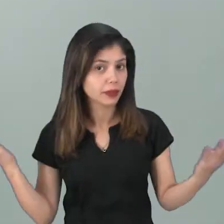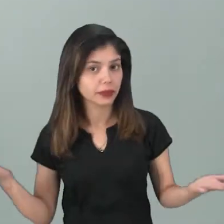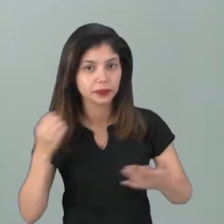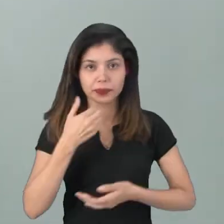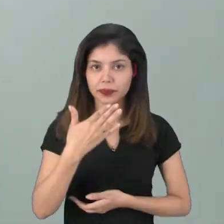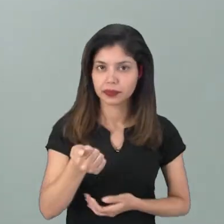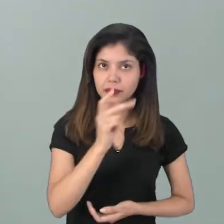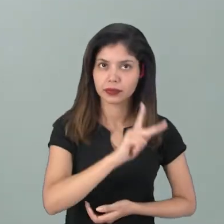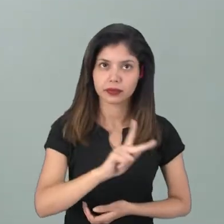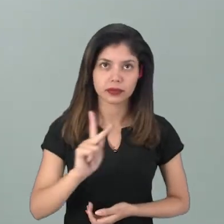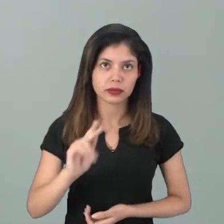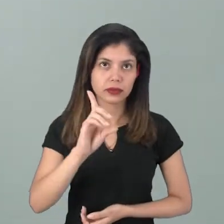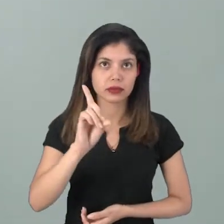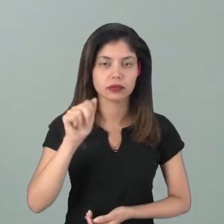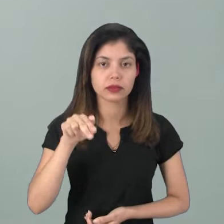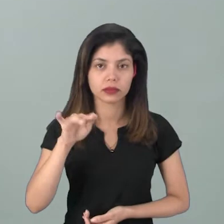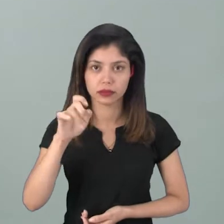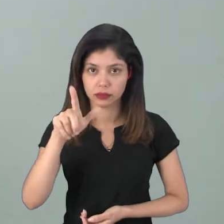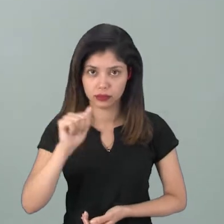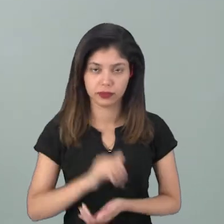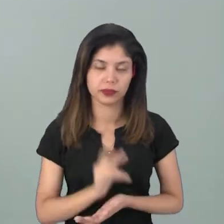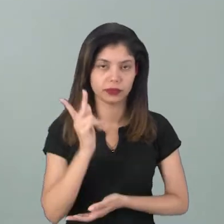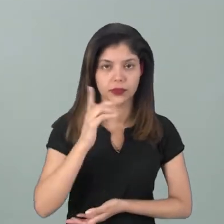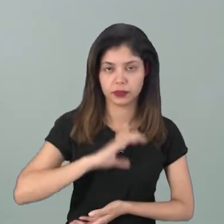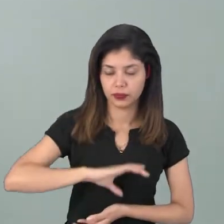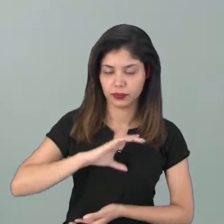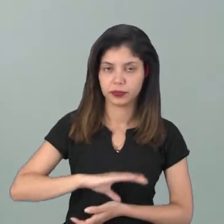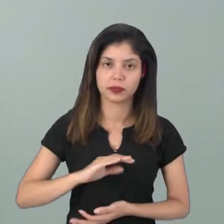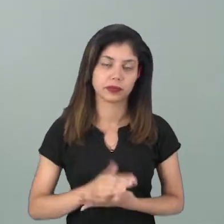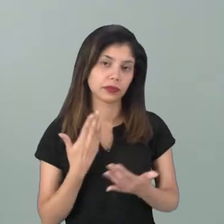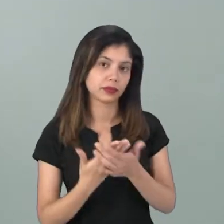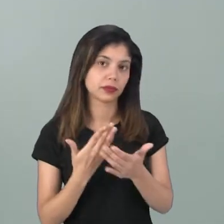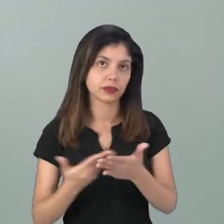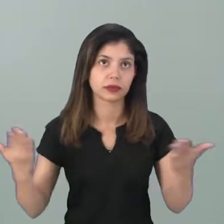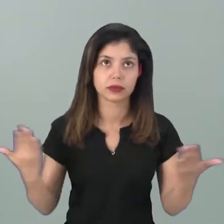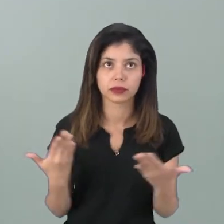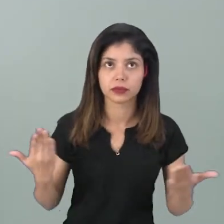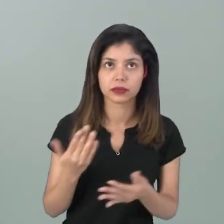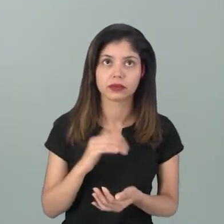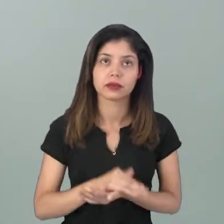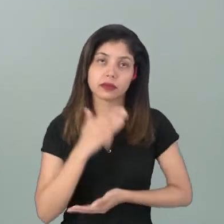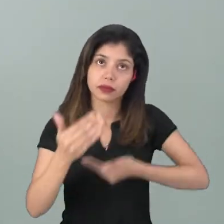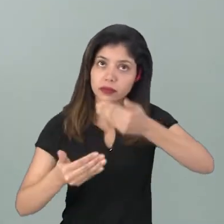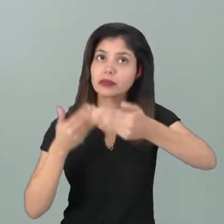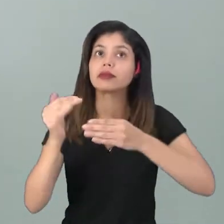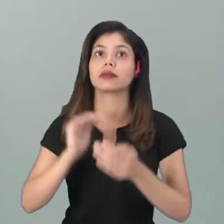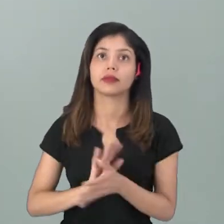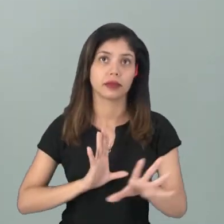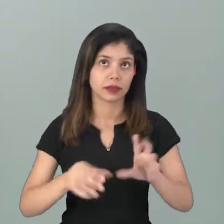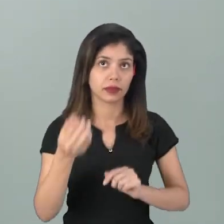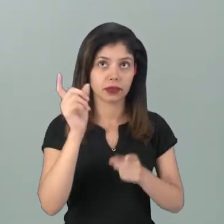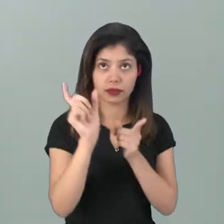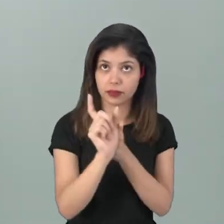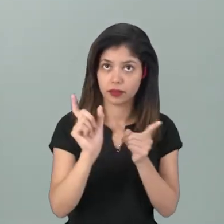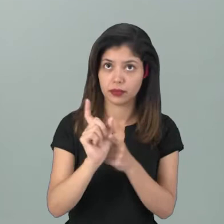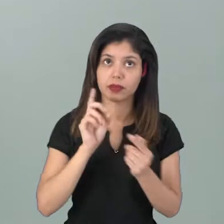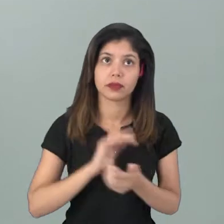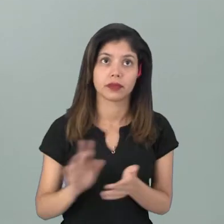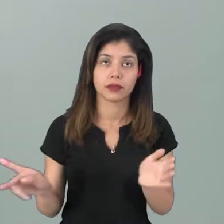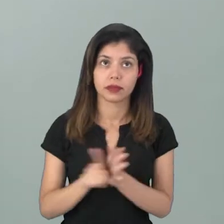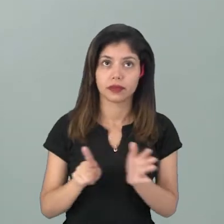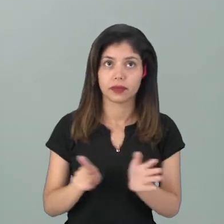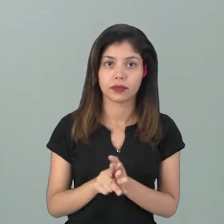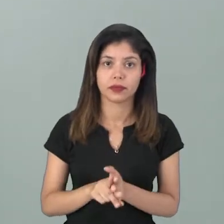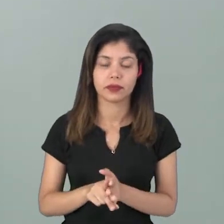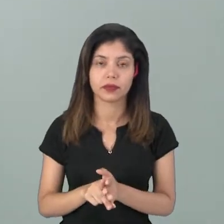E aí, moçada, eu sou o professor Daniel Lopes de Língua Portuguesa. A aula de hoje vai falar sobre processos de formação de palavras